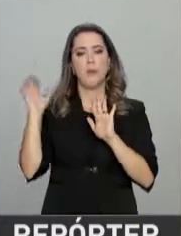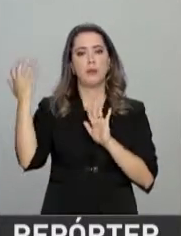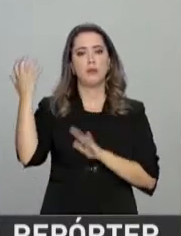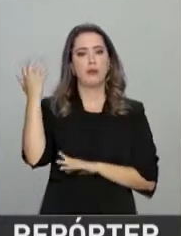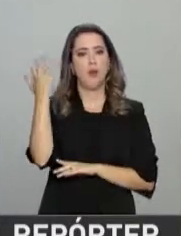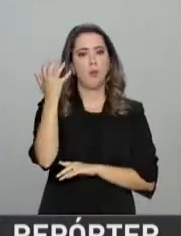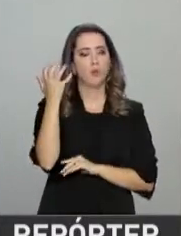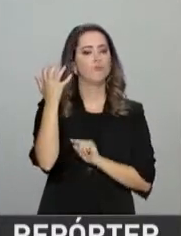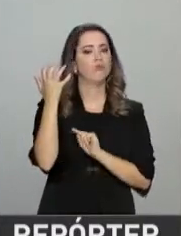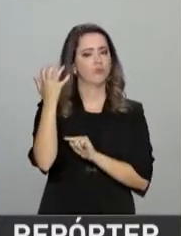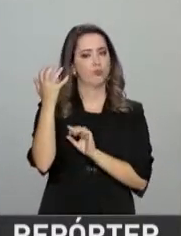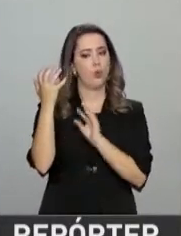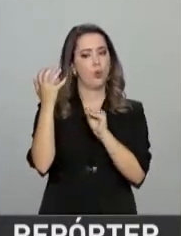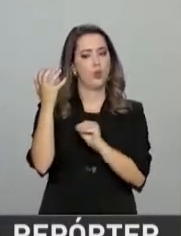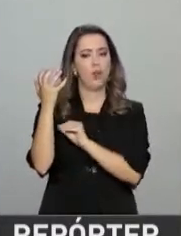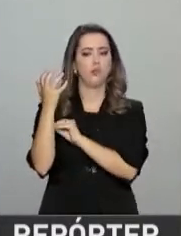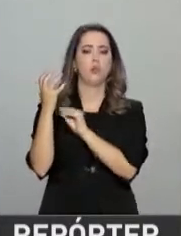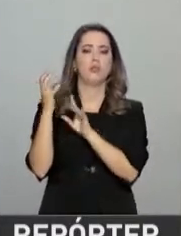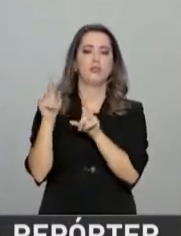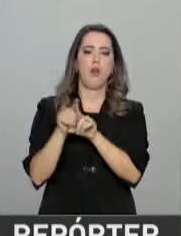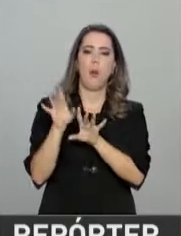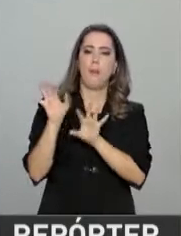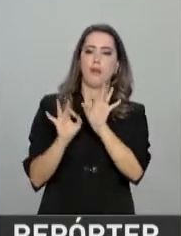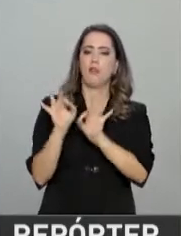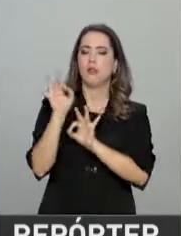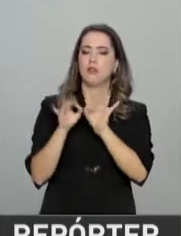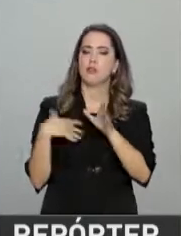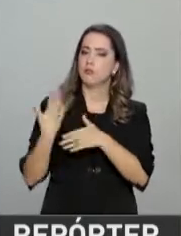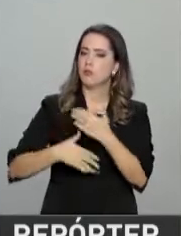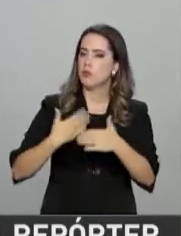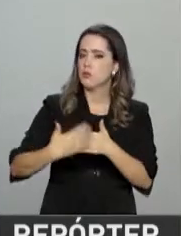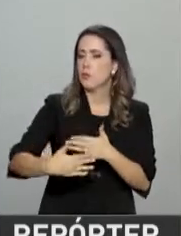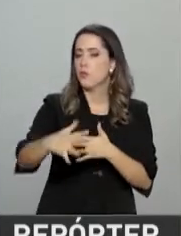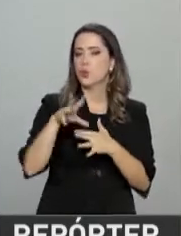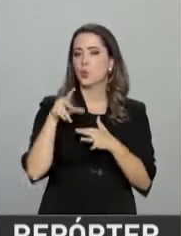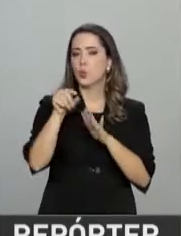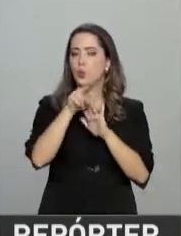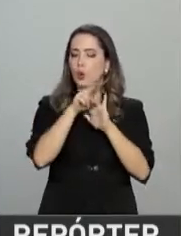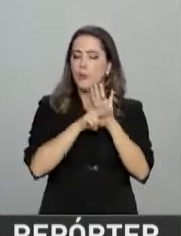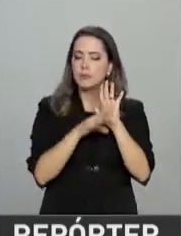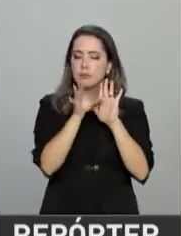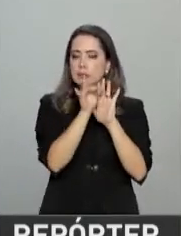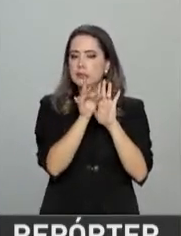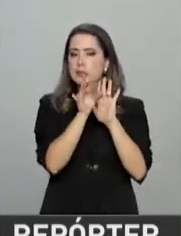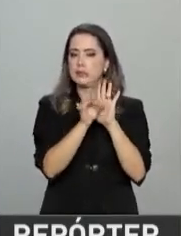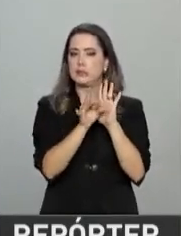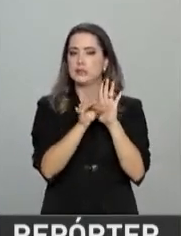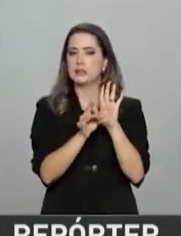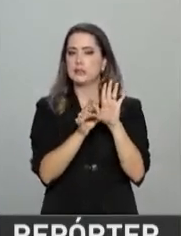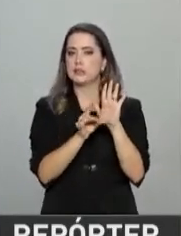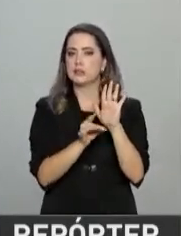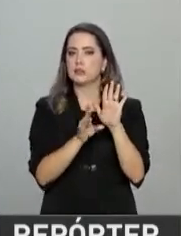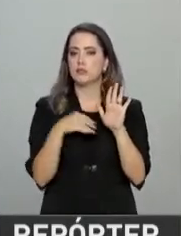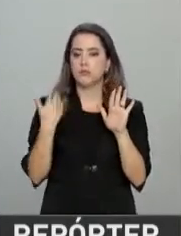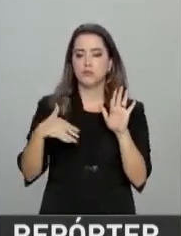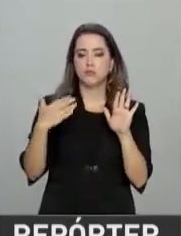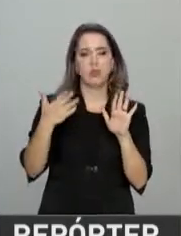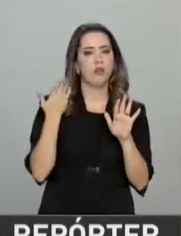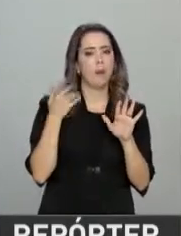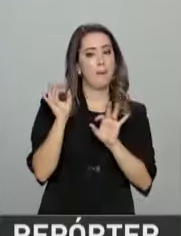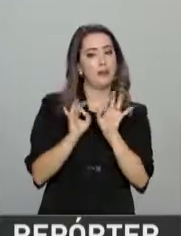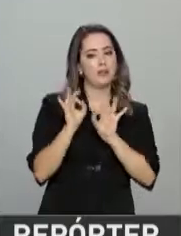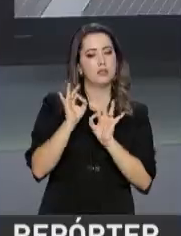ambientais, em questão de planejamento, de desenvolvimento, e que irão nortear, né, o setor pelos próximos anos. É um trabalho